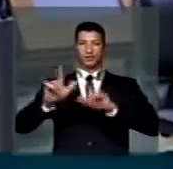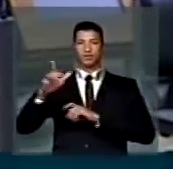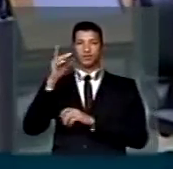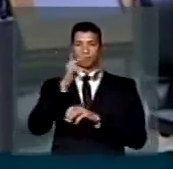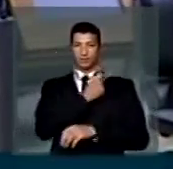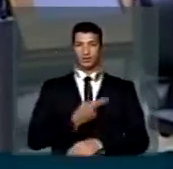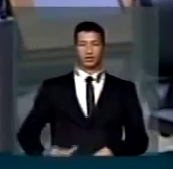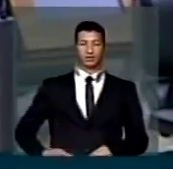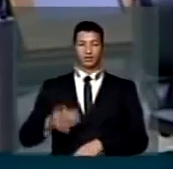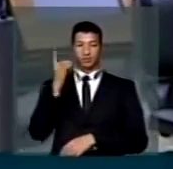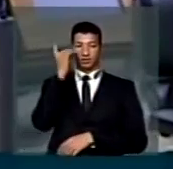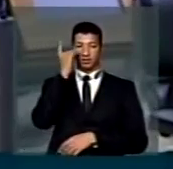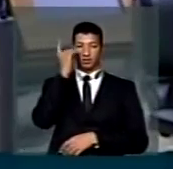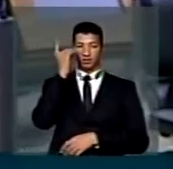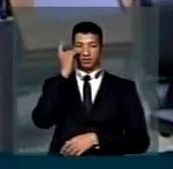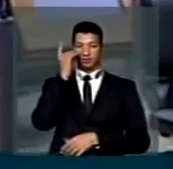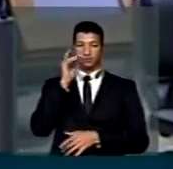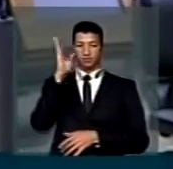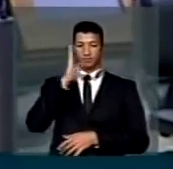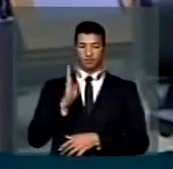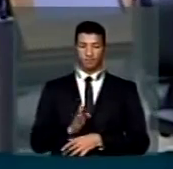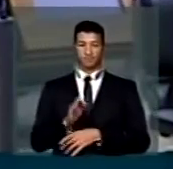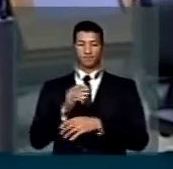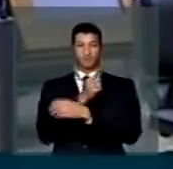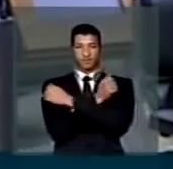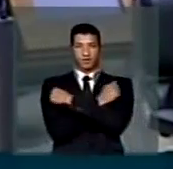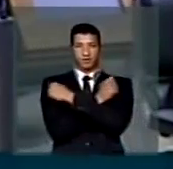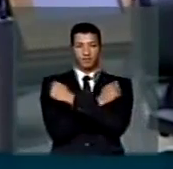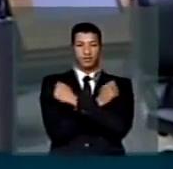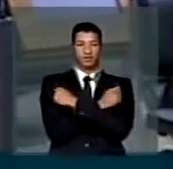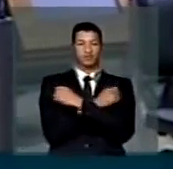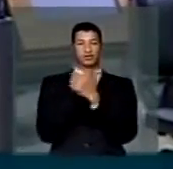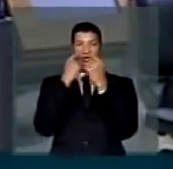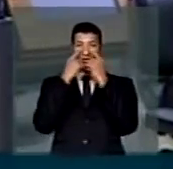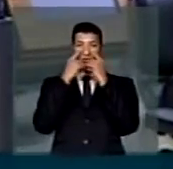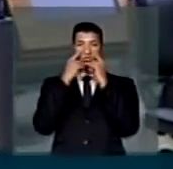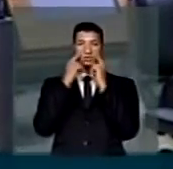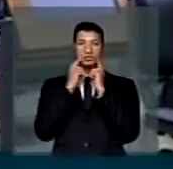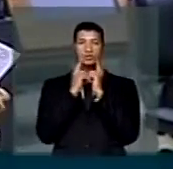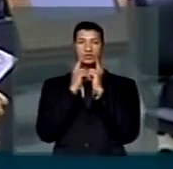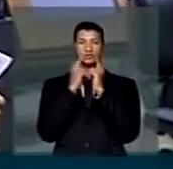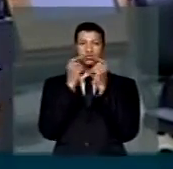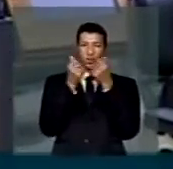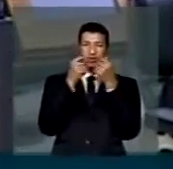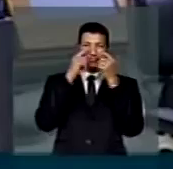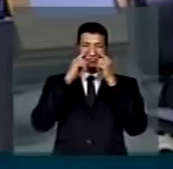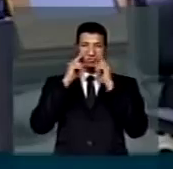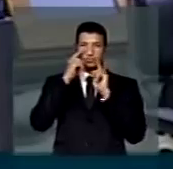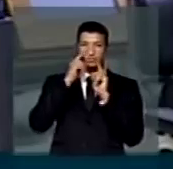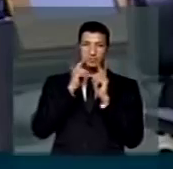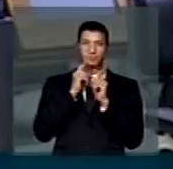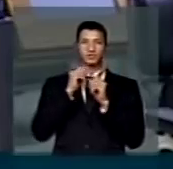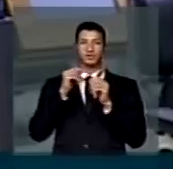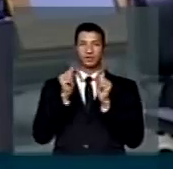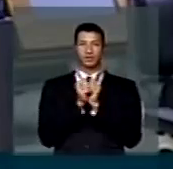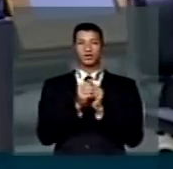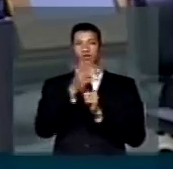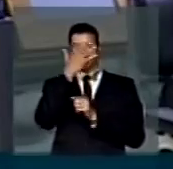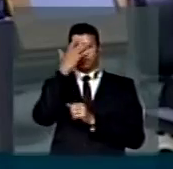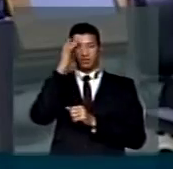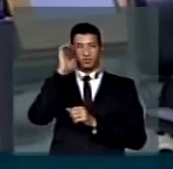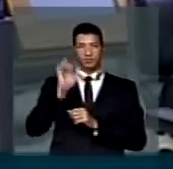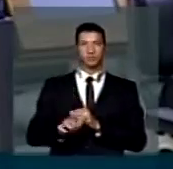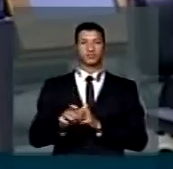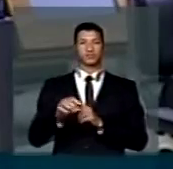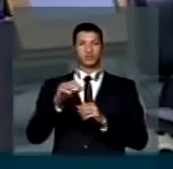Rousseff, presidente do Brasil, abraçada, chorando, quase que aos prantos, lambendo as botas